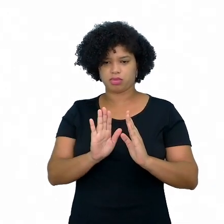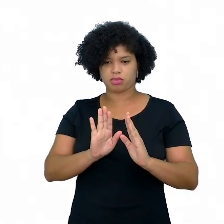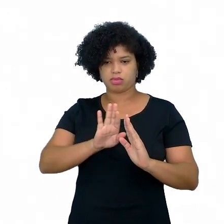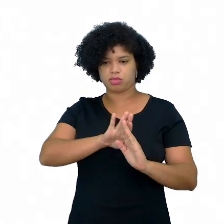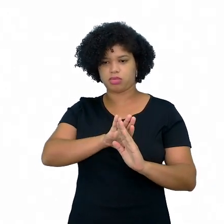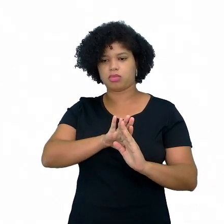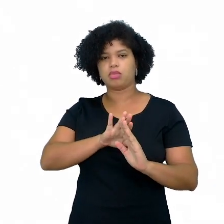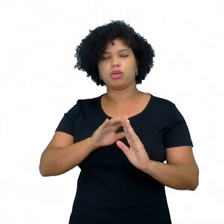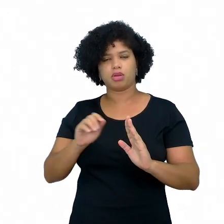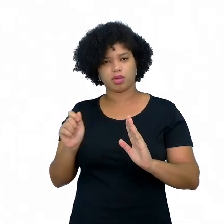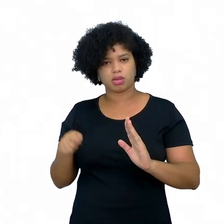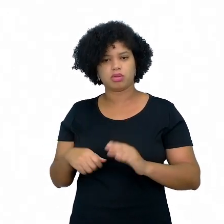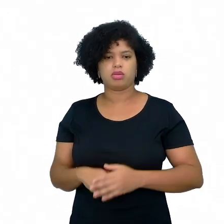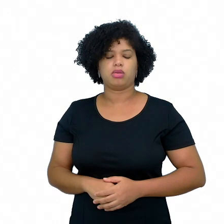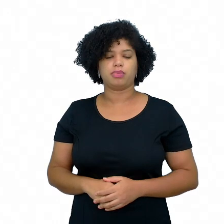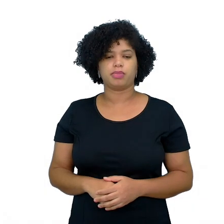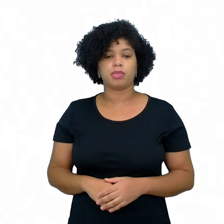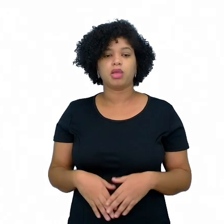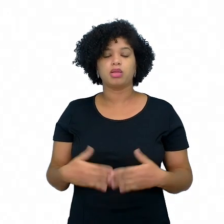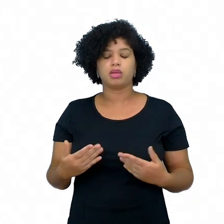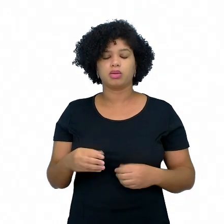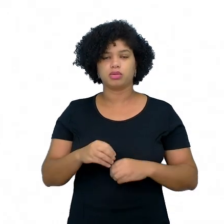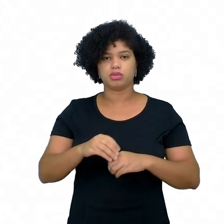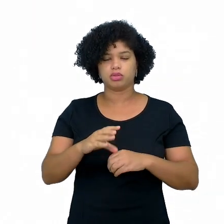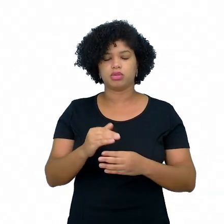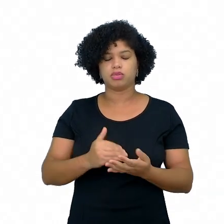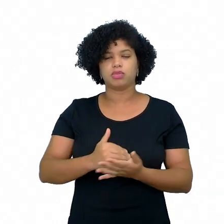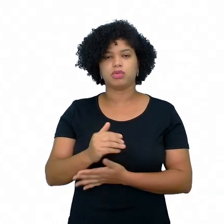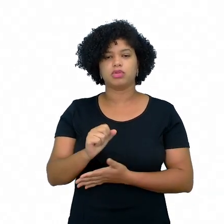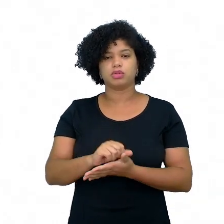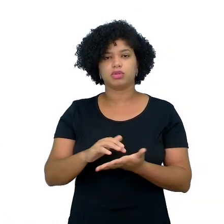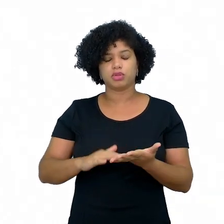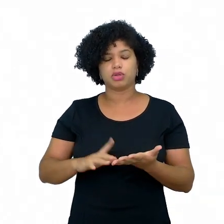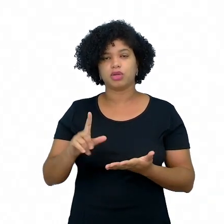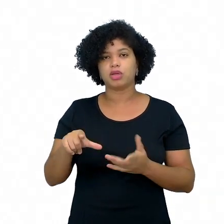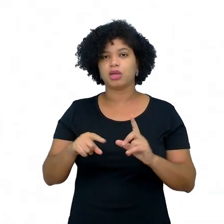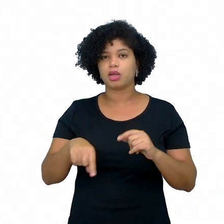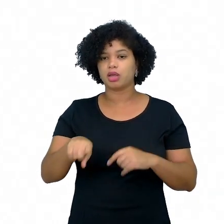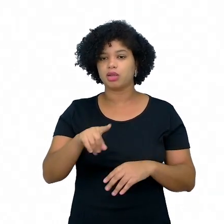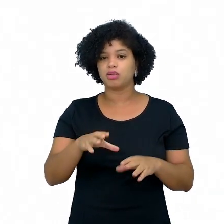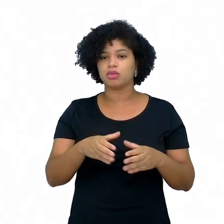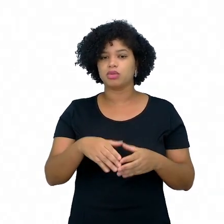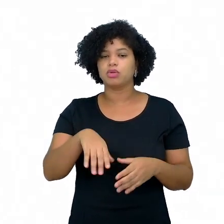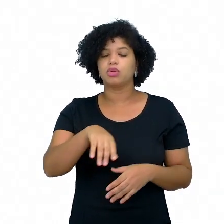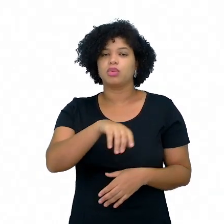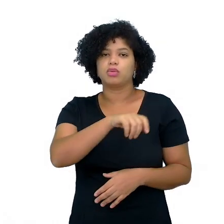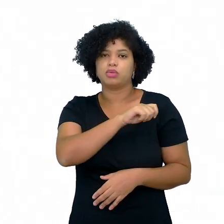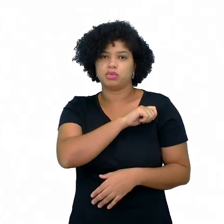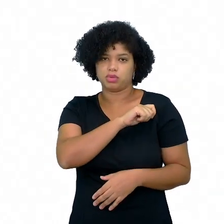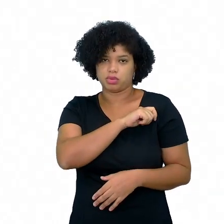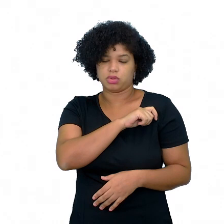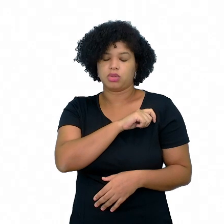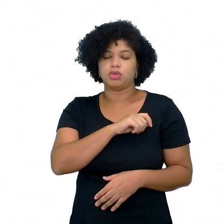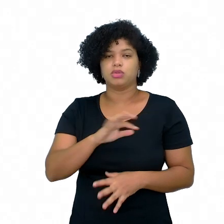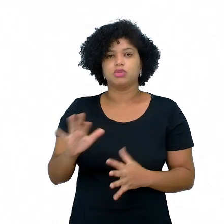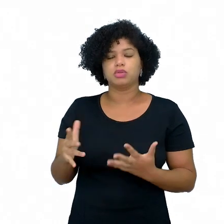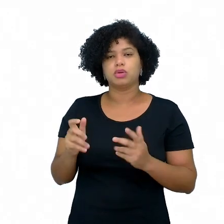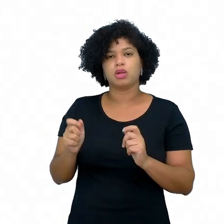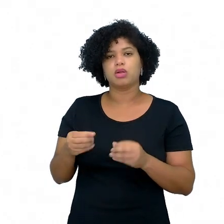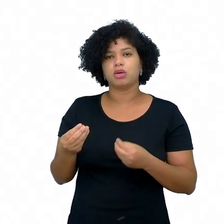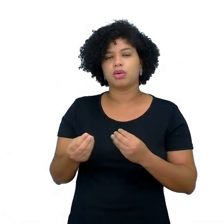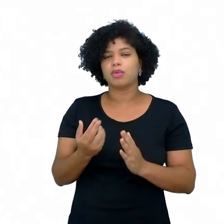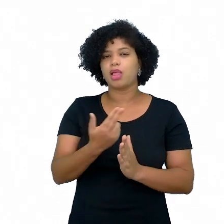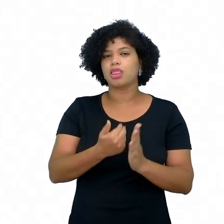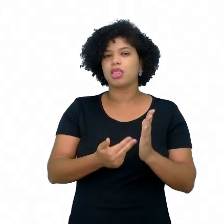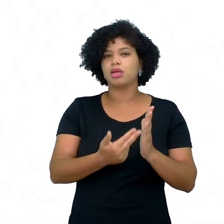A sugestão para iniciar a atividade é que o professor desenhe na lousa alguns polígonos e